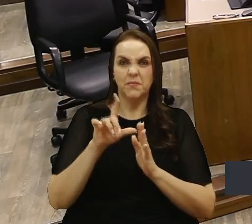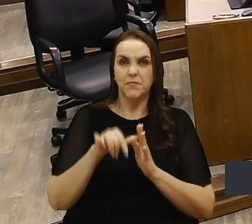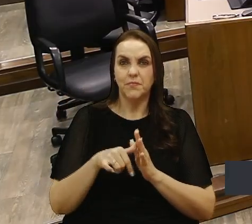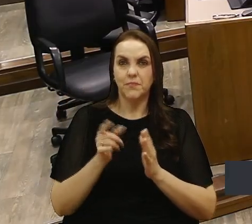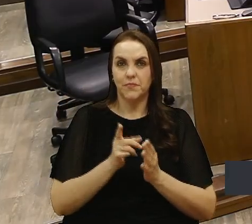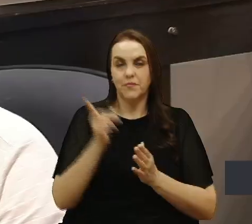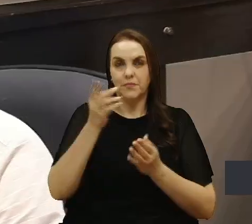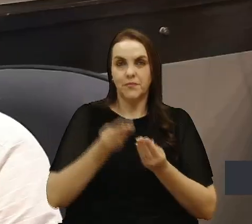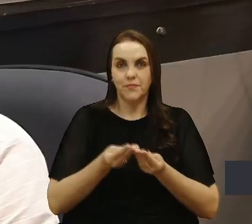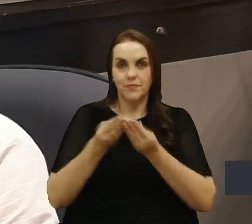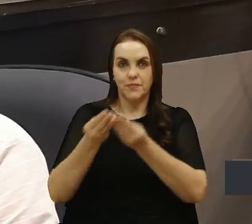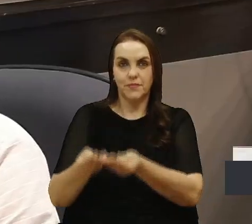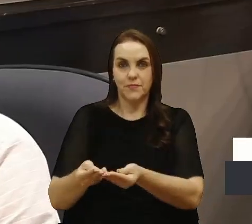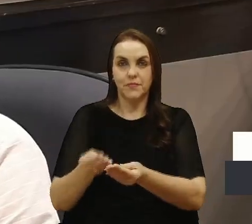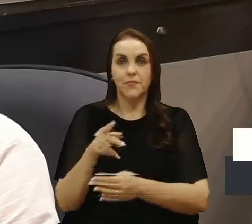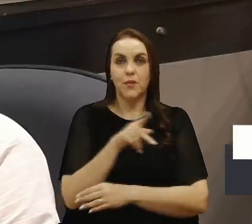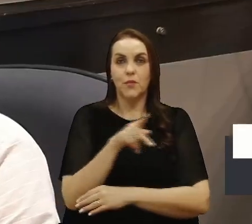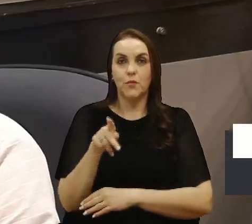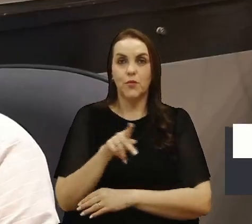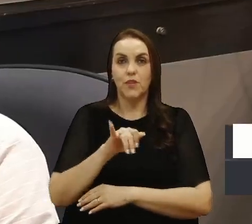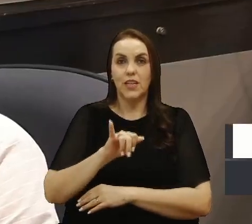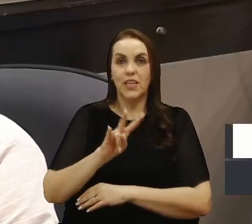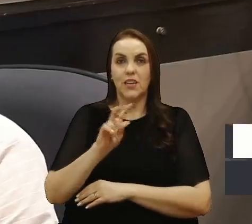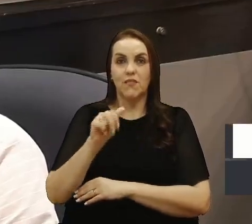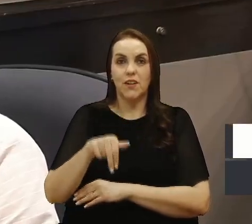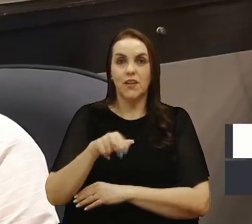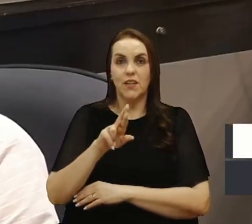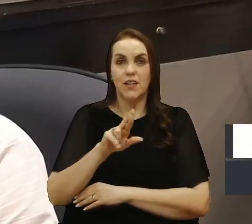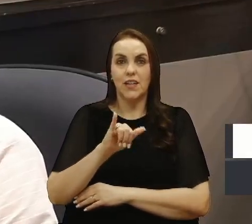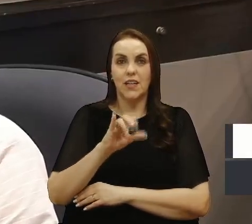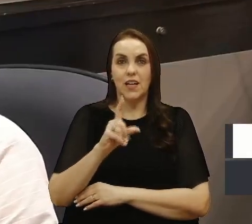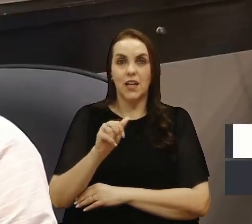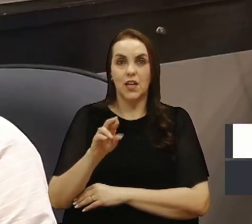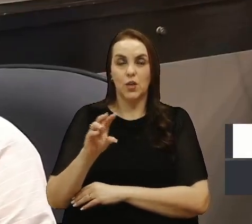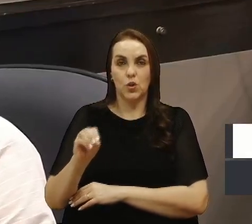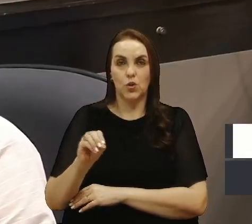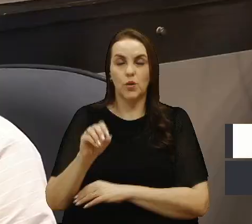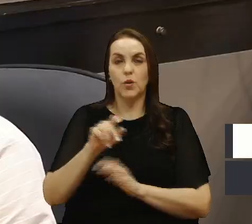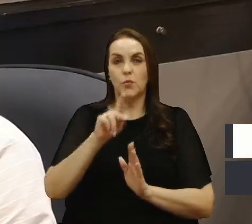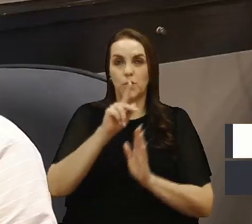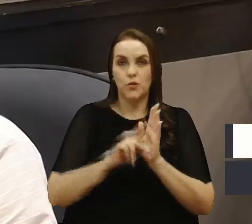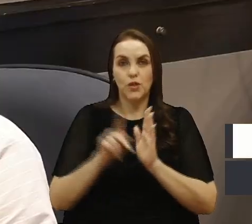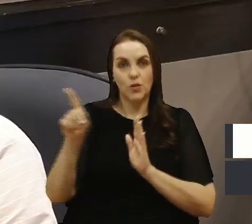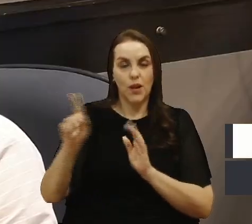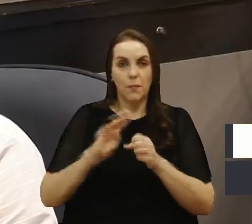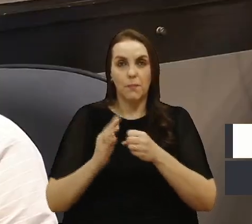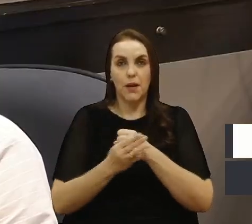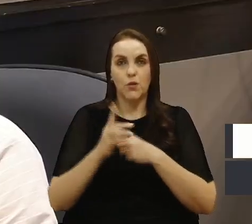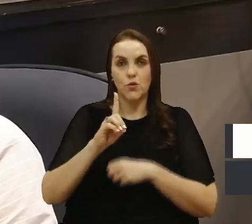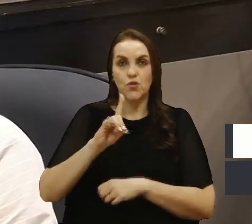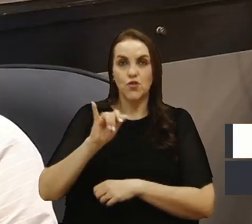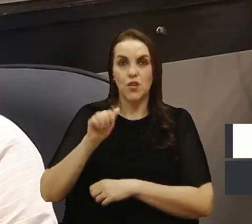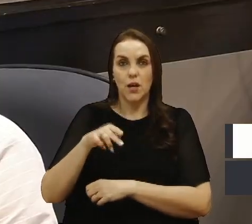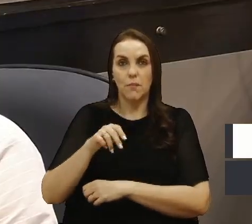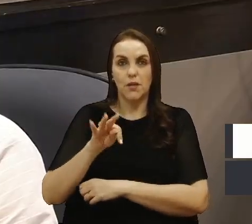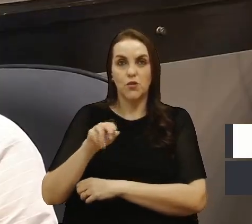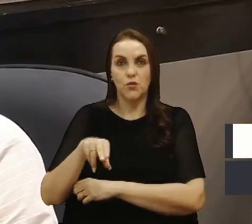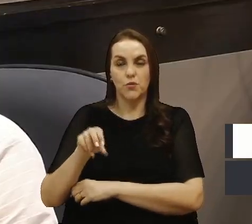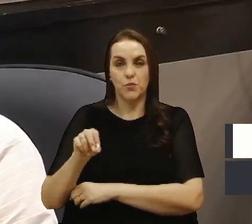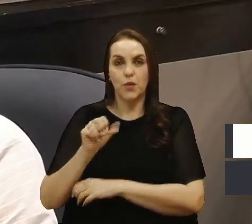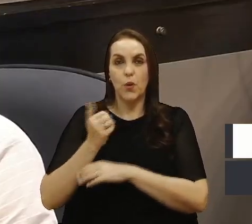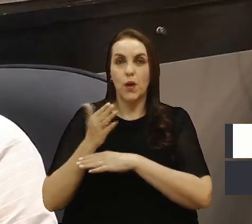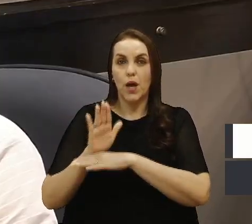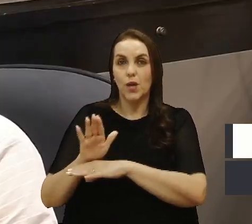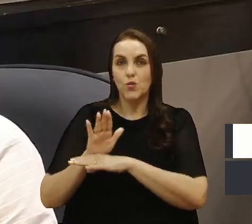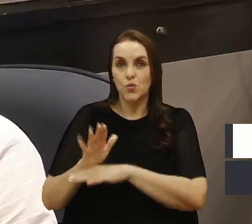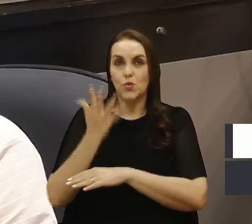lá em mãos ao professor Ivan Ricardo, do projeto que a gente tem lá no Diamantino, Juventude do Bem, onde eu ajudei agora para a criançada